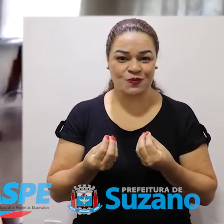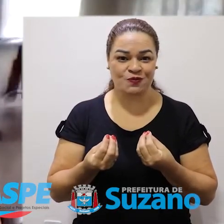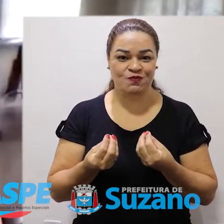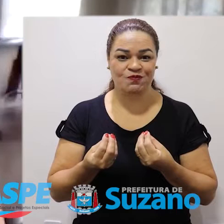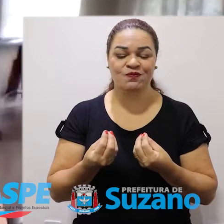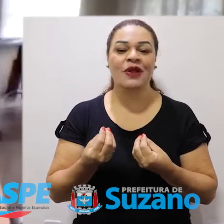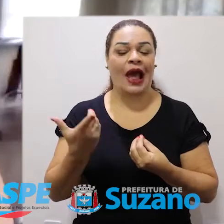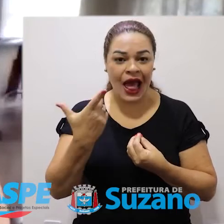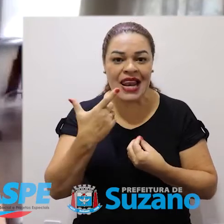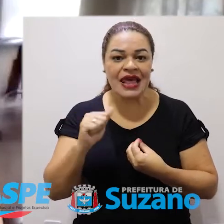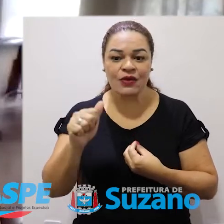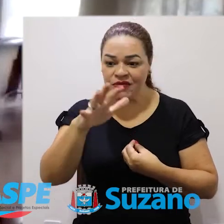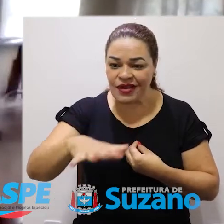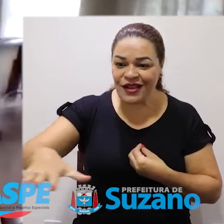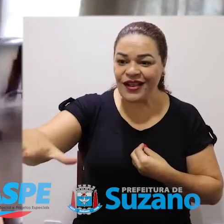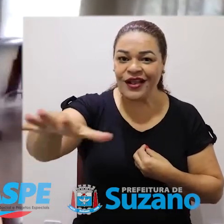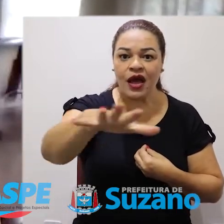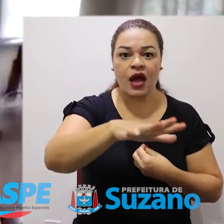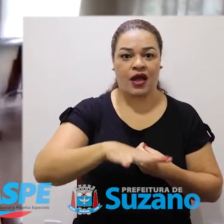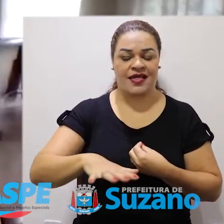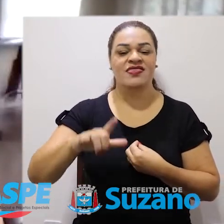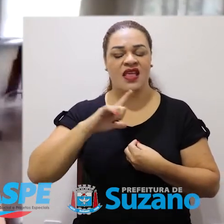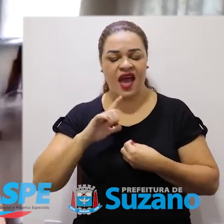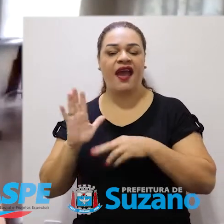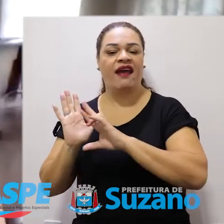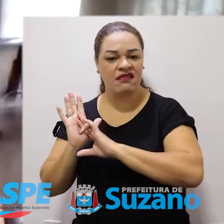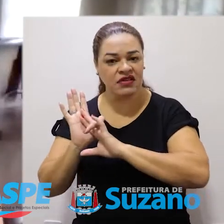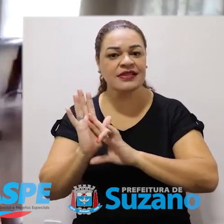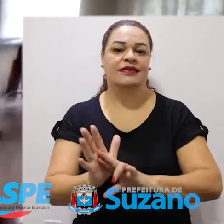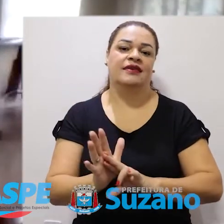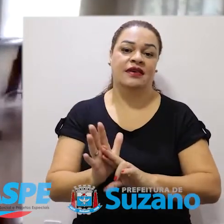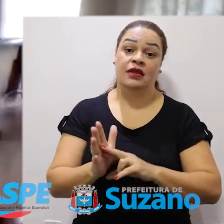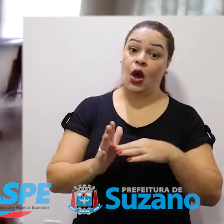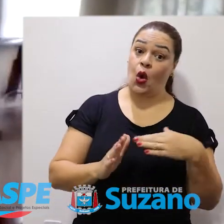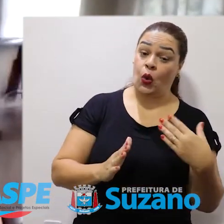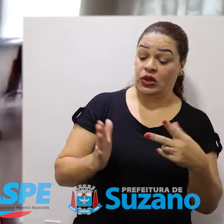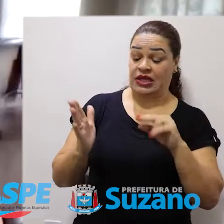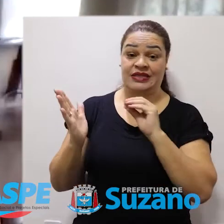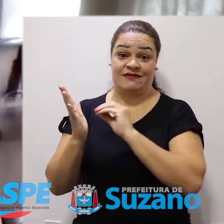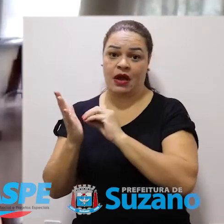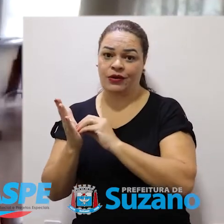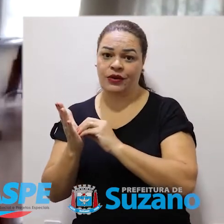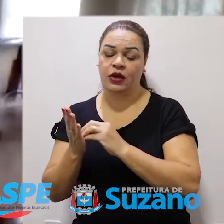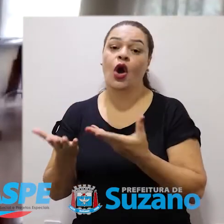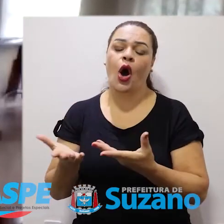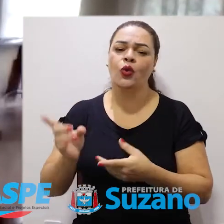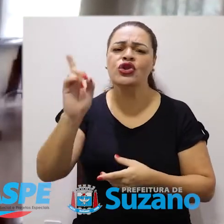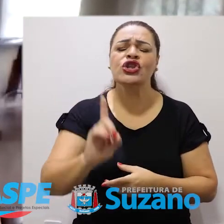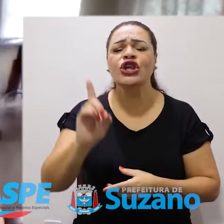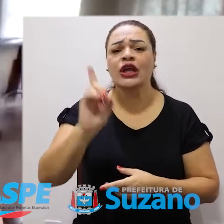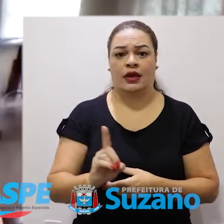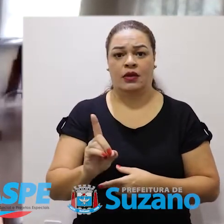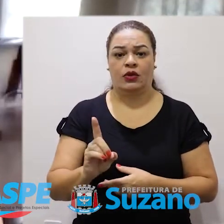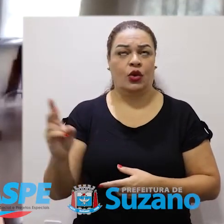também, né? Que são algumas reconhecidas, outras não. E esse reconhecimento dá o quê? Dá o direito, olha só que coisa